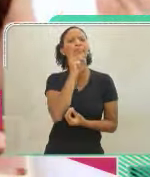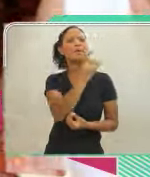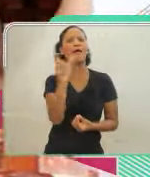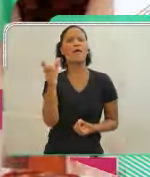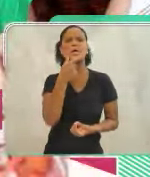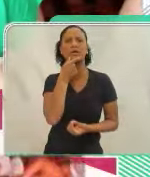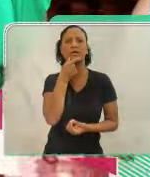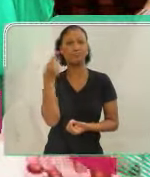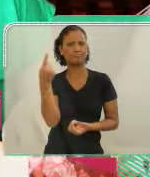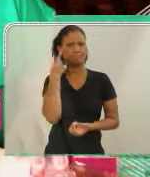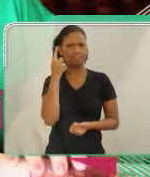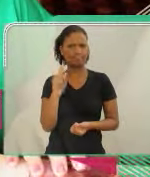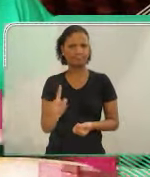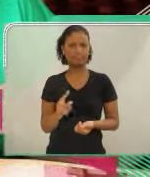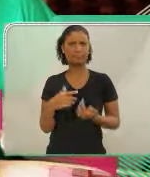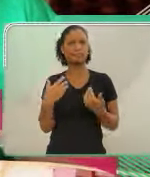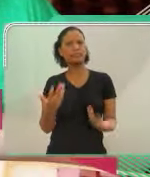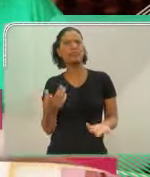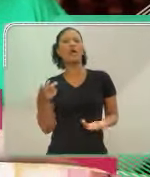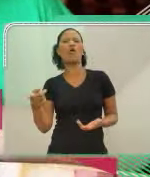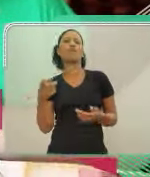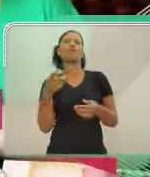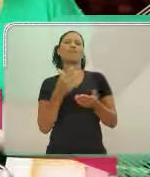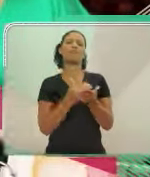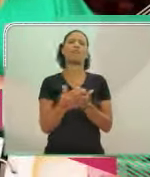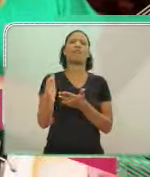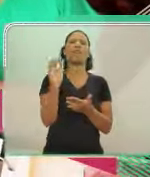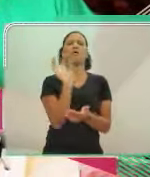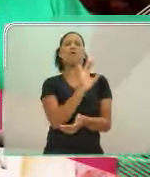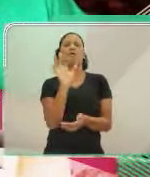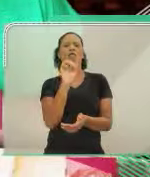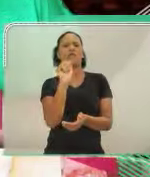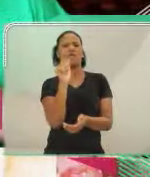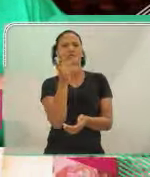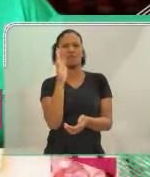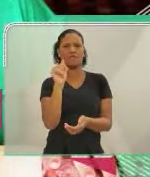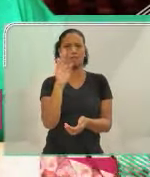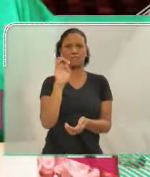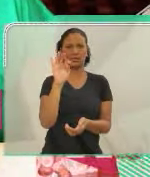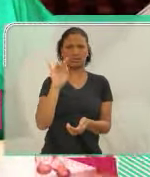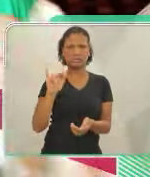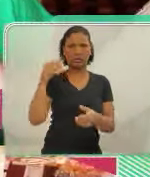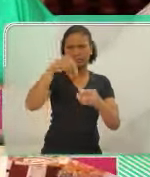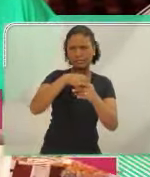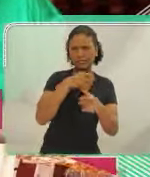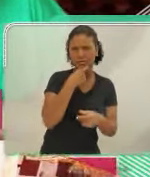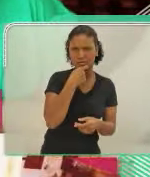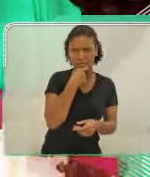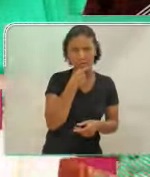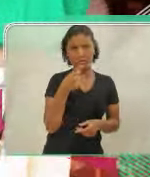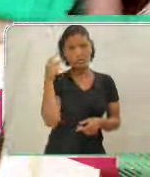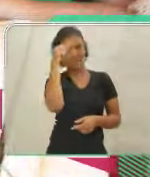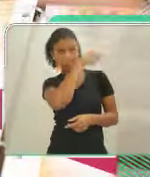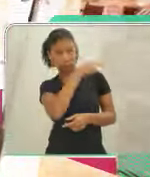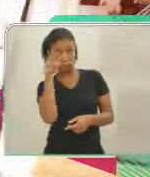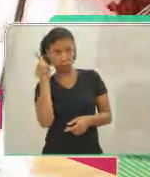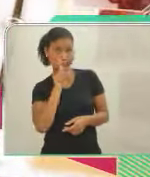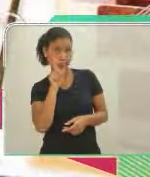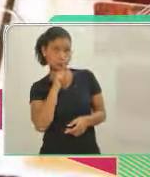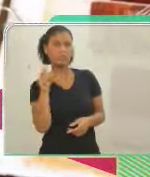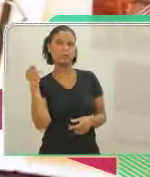inglês. Ela foi alfabetizada em inglês. E ela lá participou de muitas